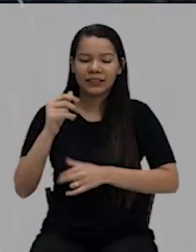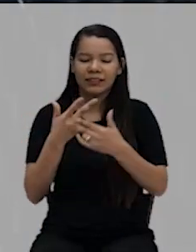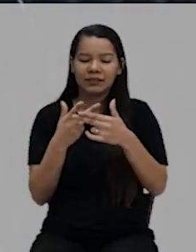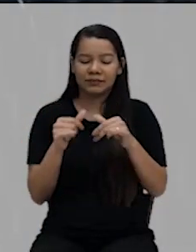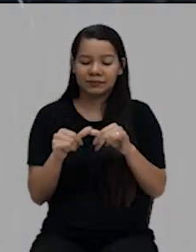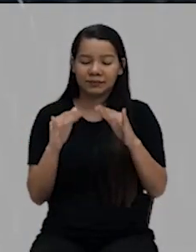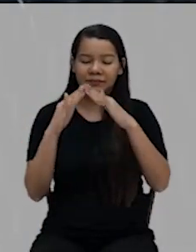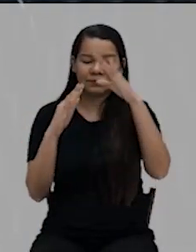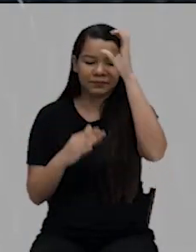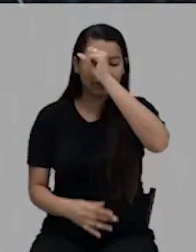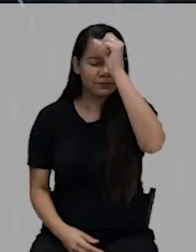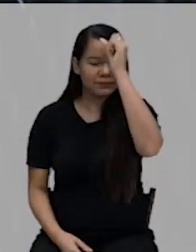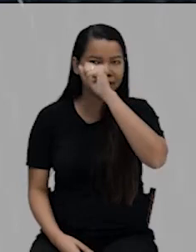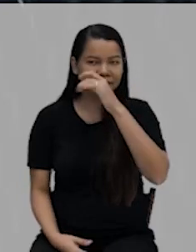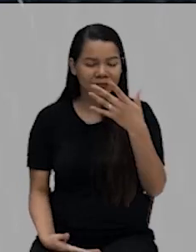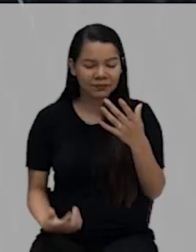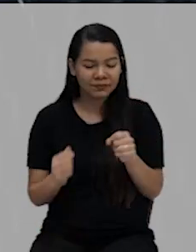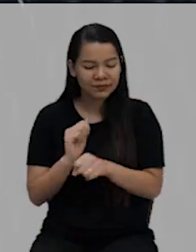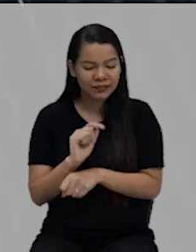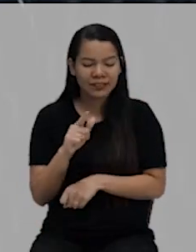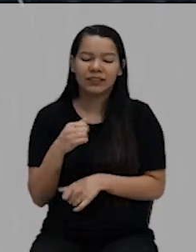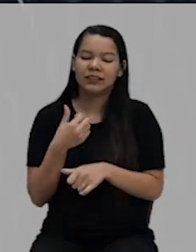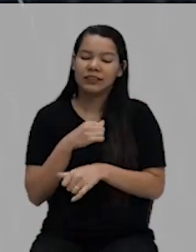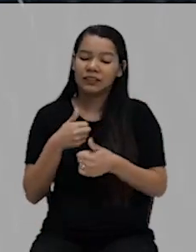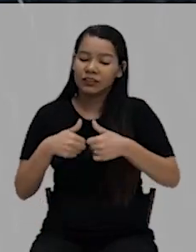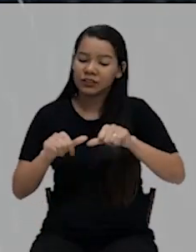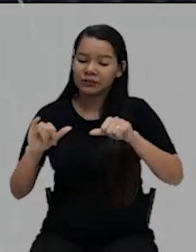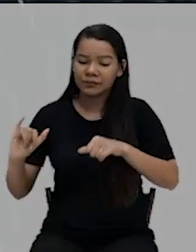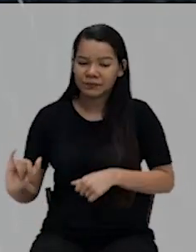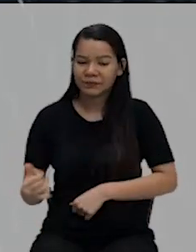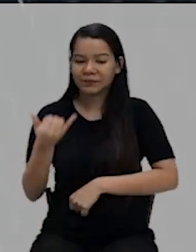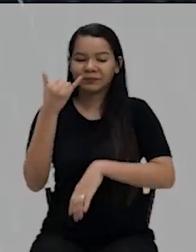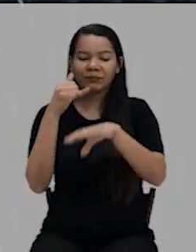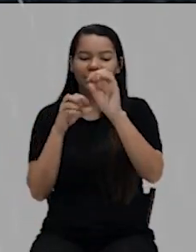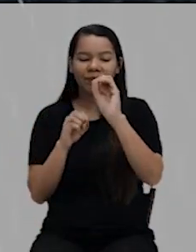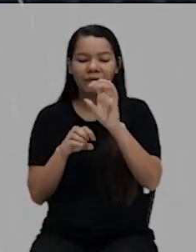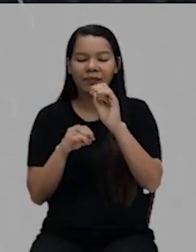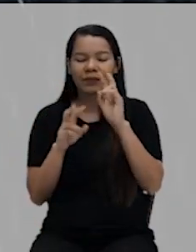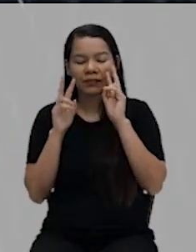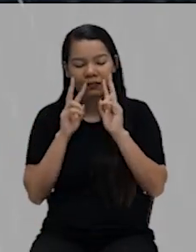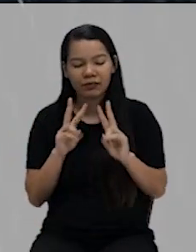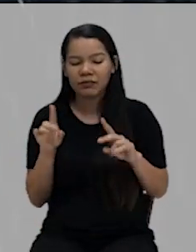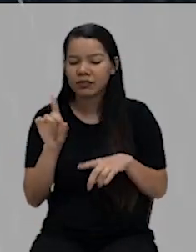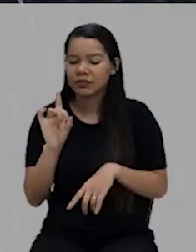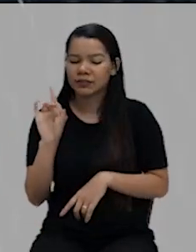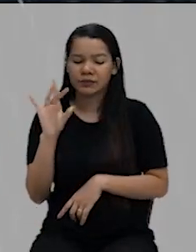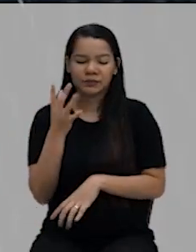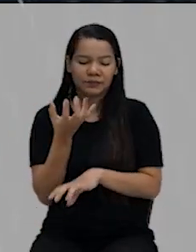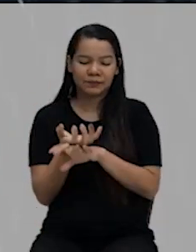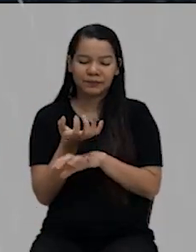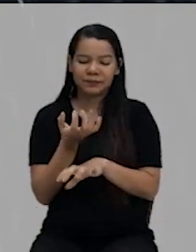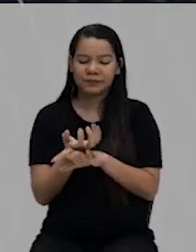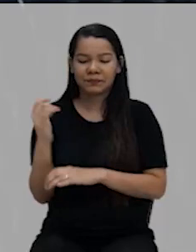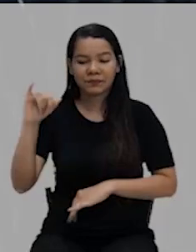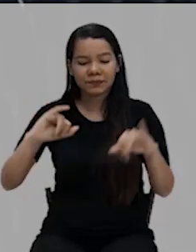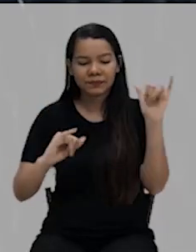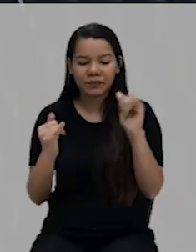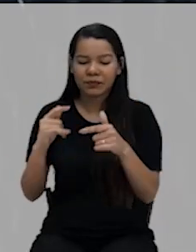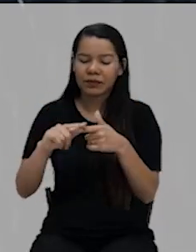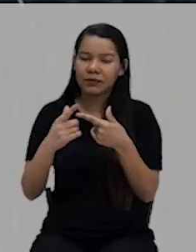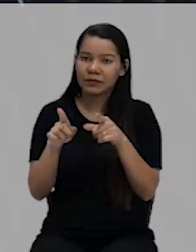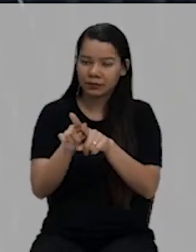Aprendendo. Turminha, espero que vocês estejam aproveitando essas aulas, acompanhando não só a disciplina Química, mas também os